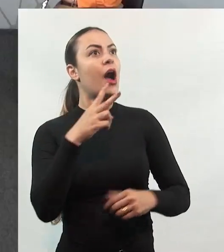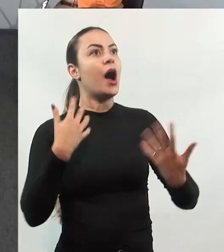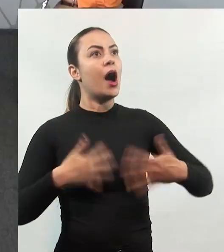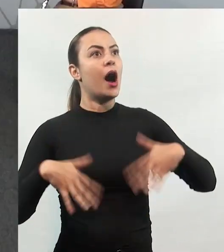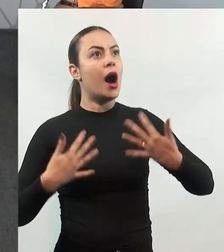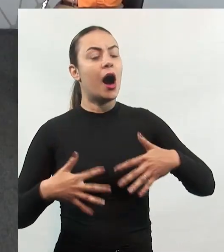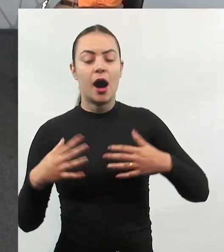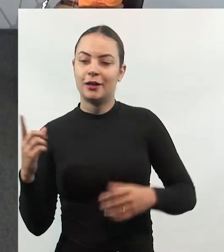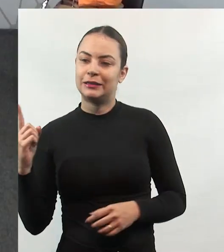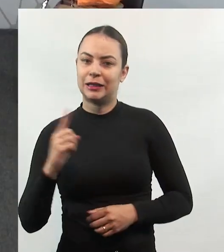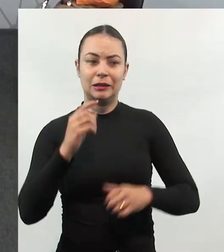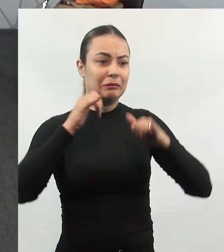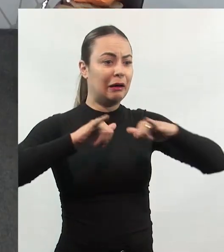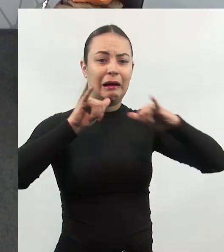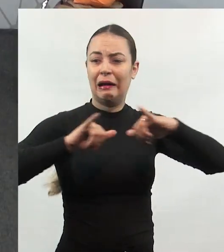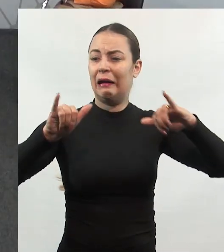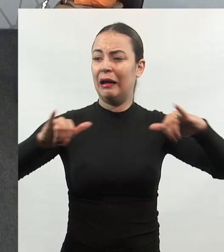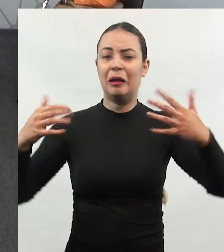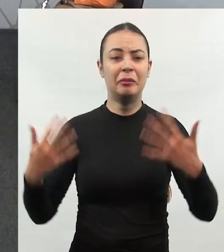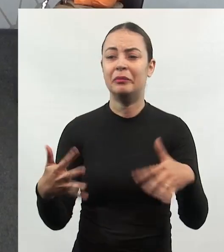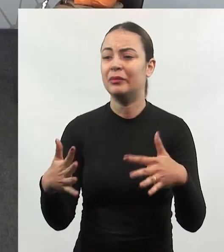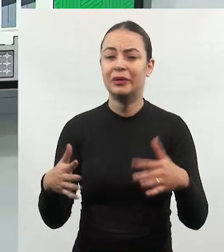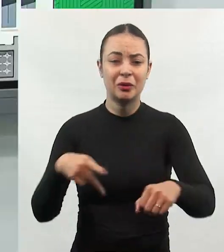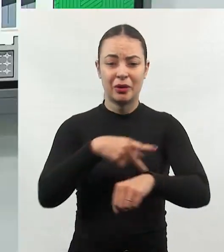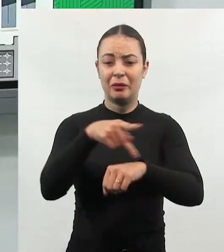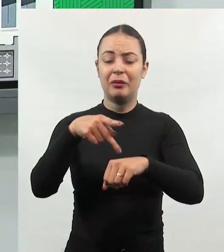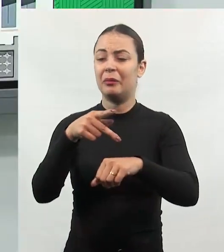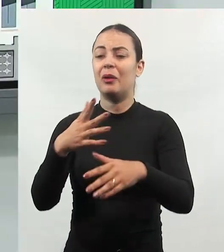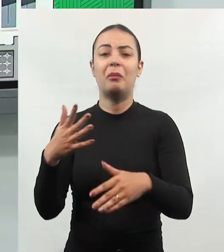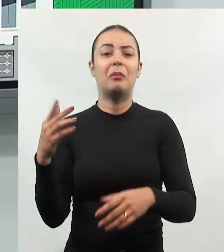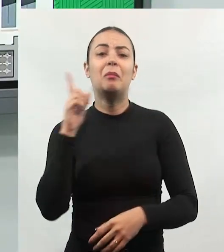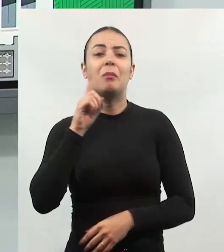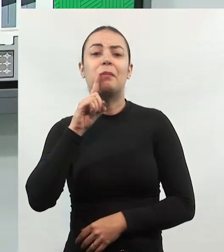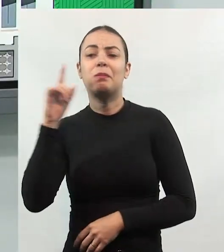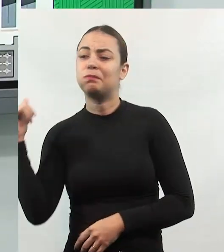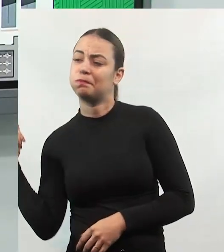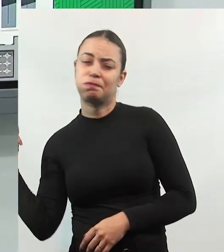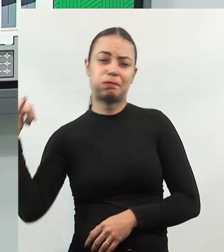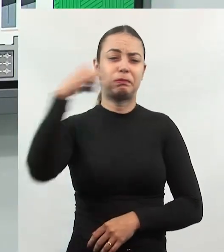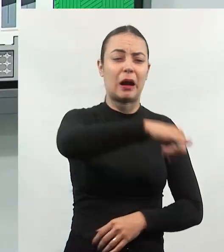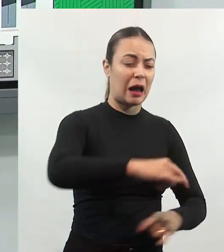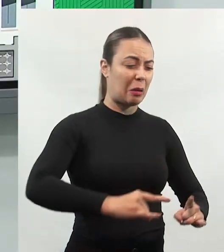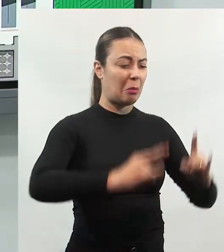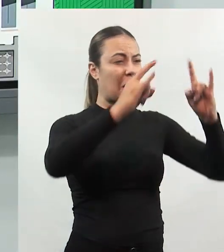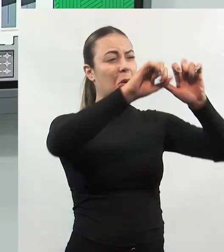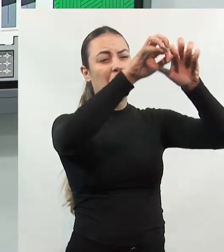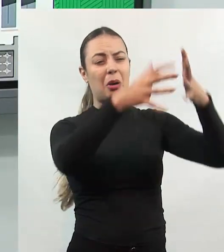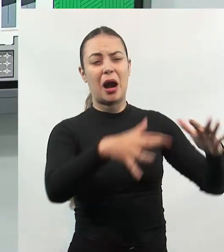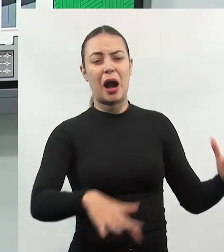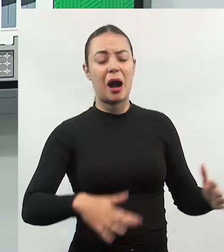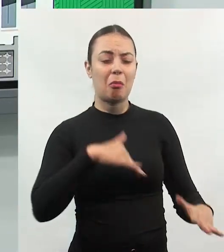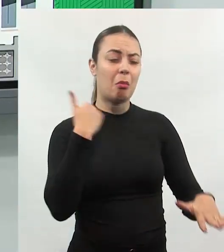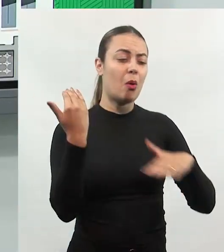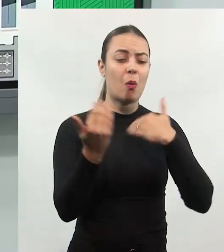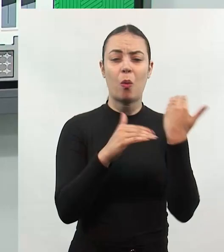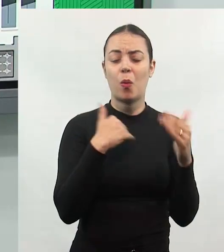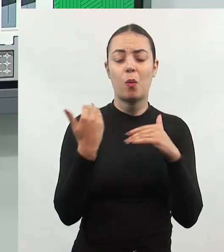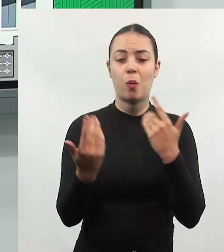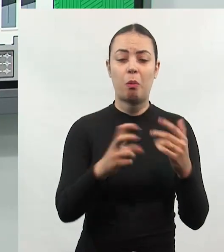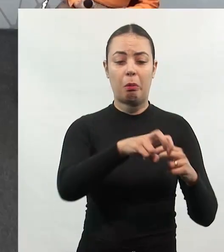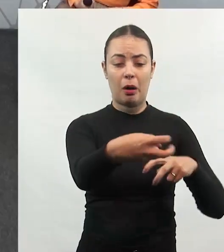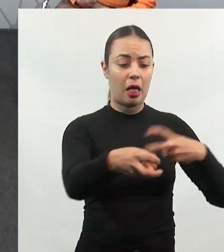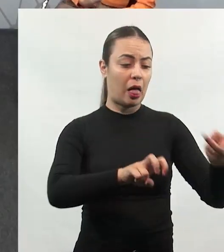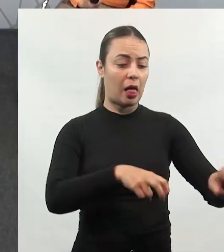E professores, Elane, qual a memória que você traz, de quais você lembra? Sempre tem aqueles que são icônicos,